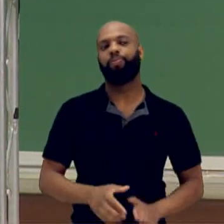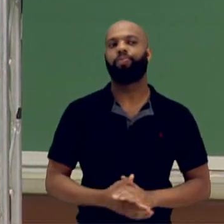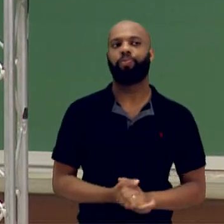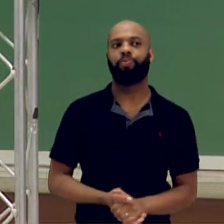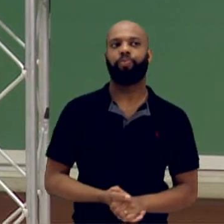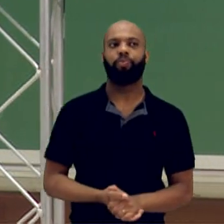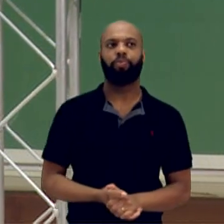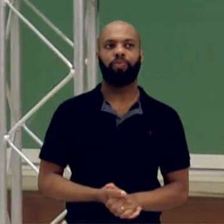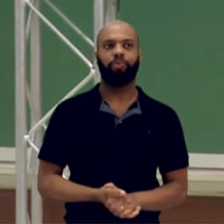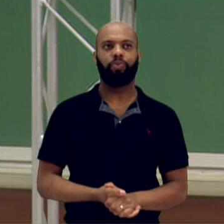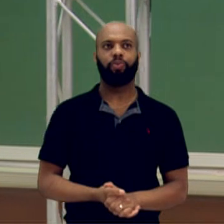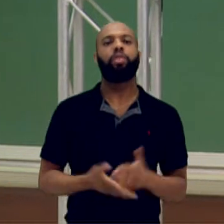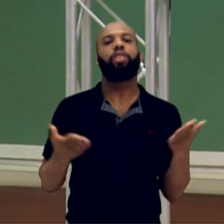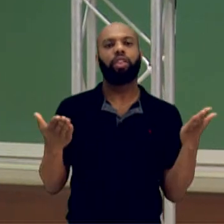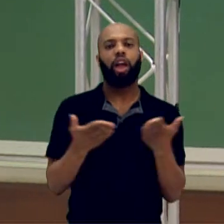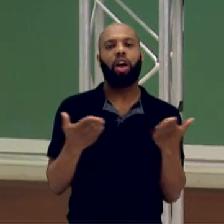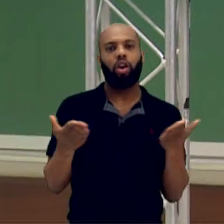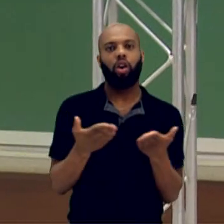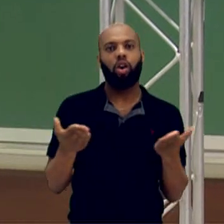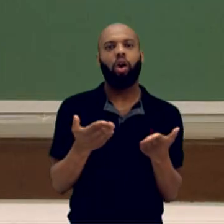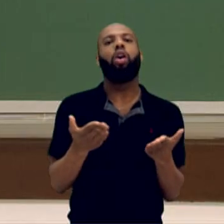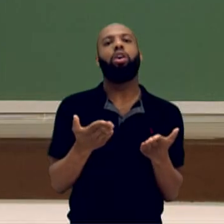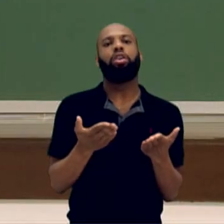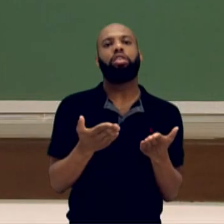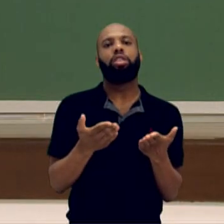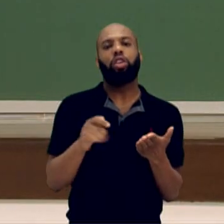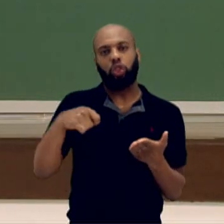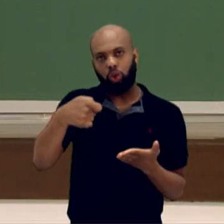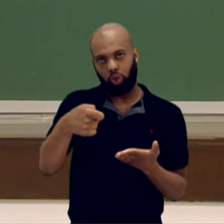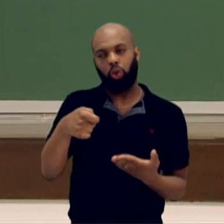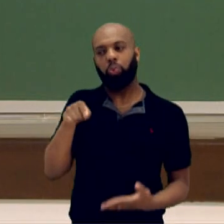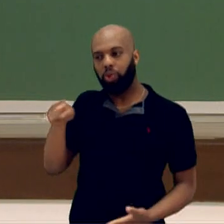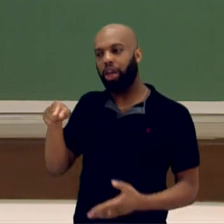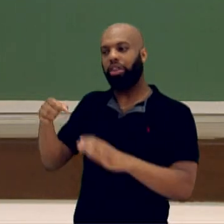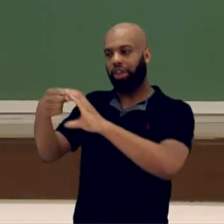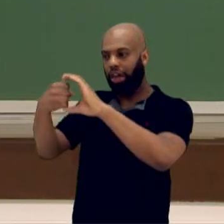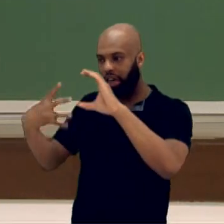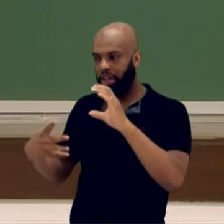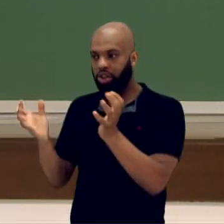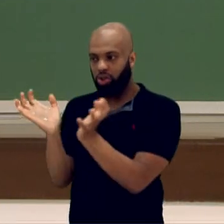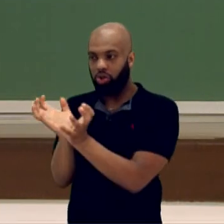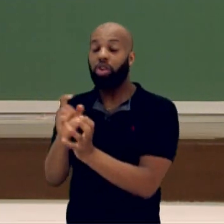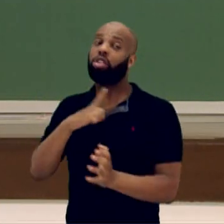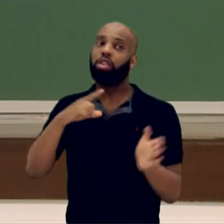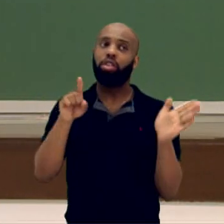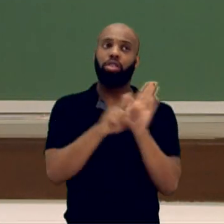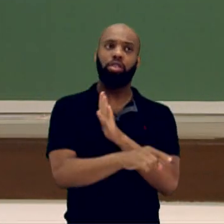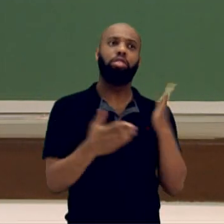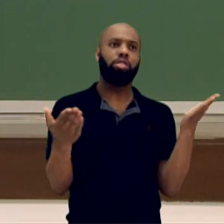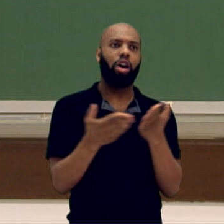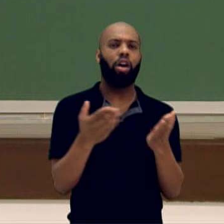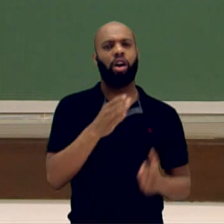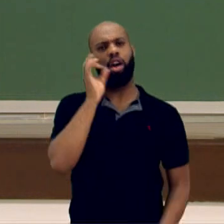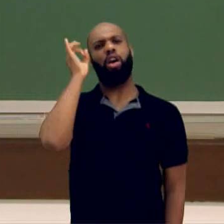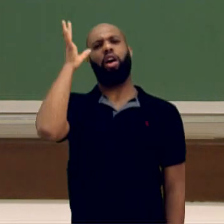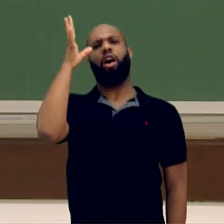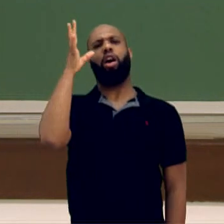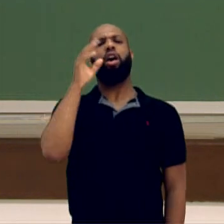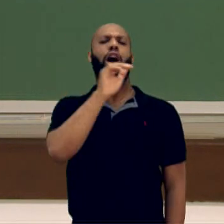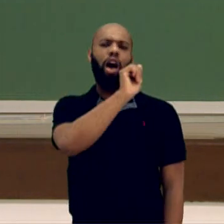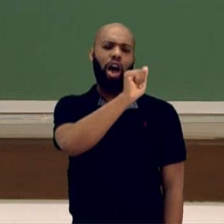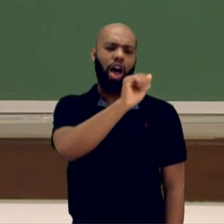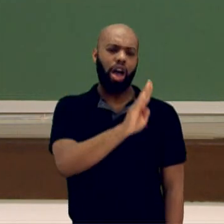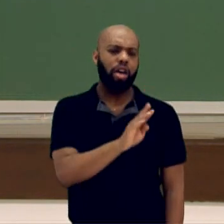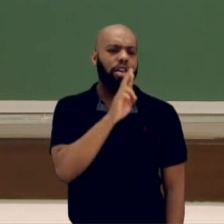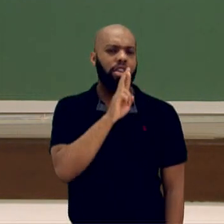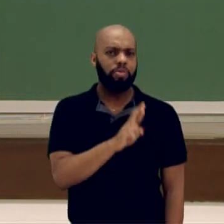Perfeito? Para fechar essa questão do estoicismo, das características principais, temos aqui uma questão bem tranquilinha de A e B ali,